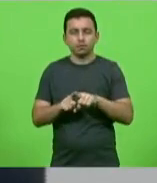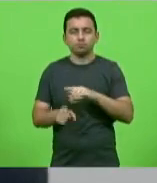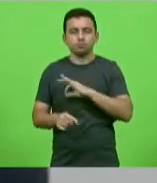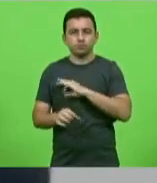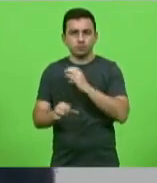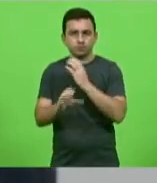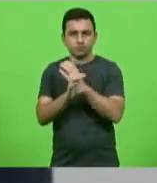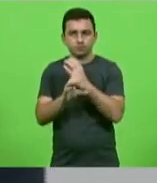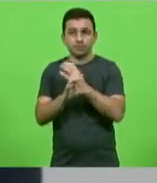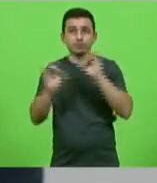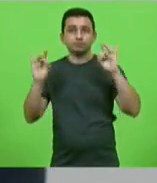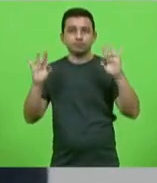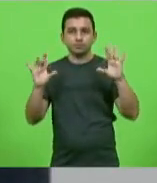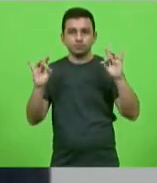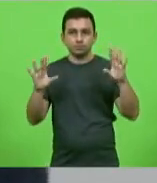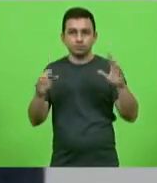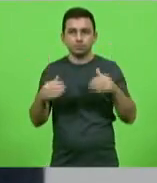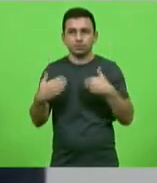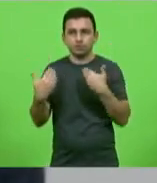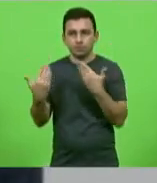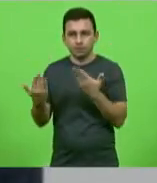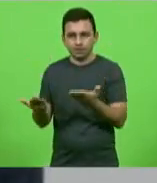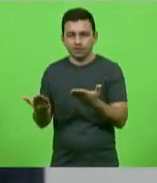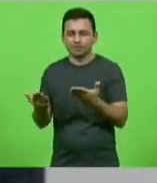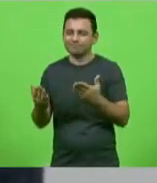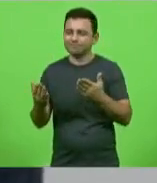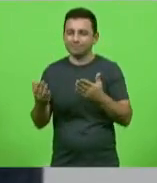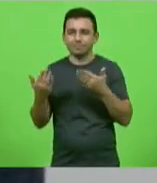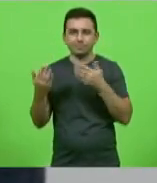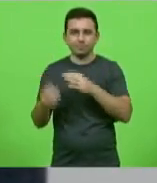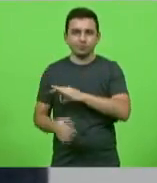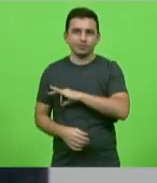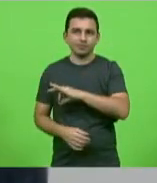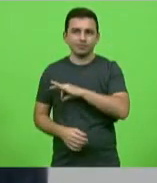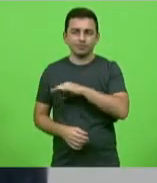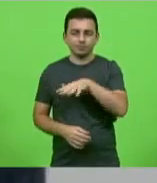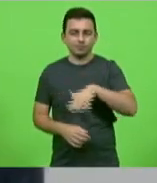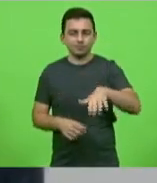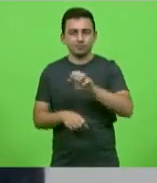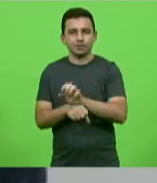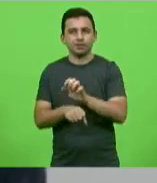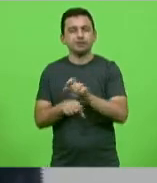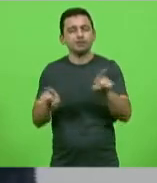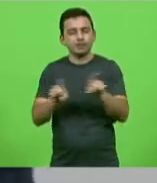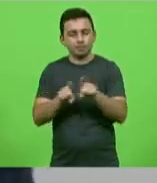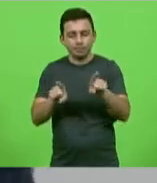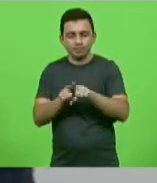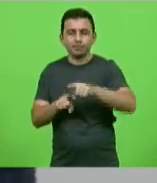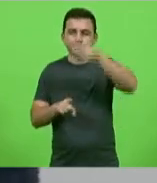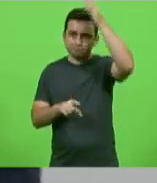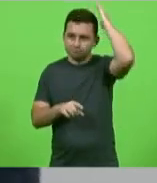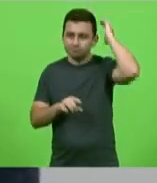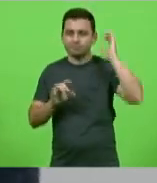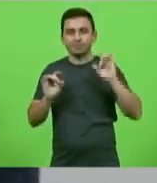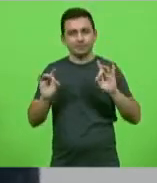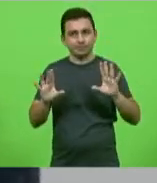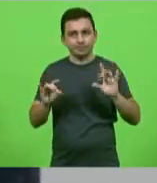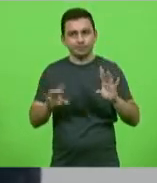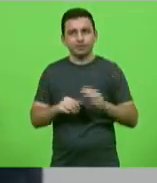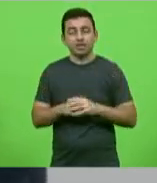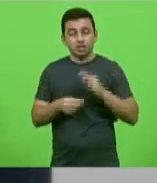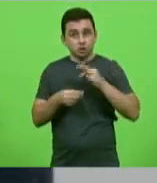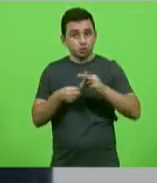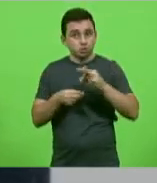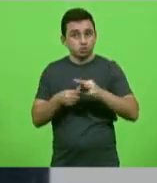Em especial, a briosa Polícia Militar de nosso Estado e o valoroso Corpo de Bombeiros de Santa Catarina.